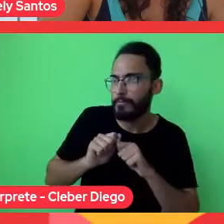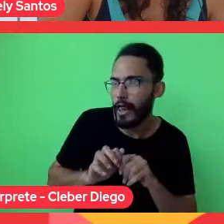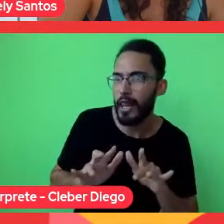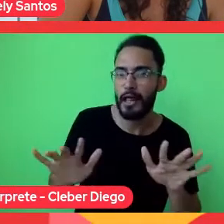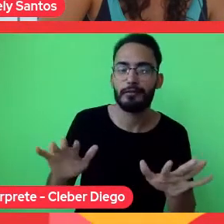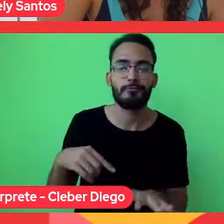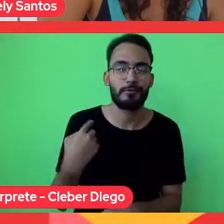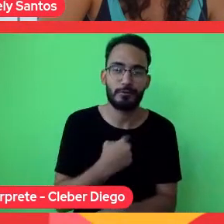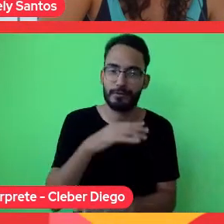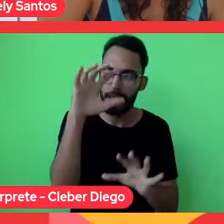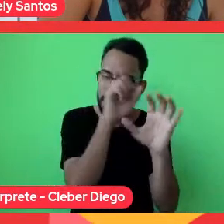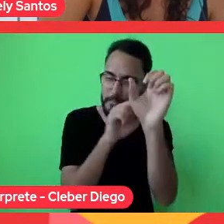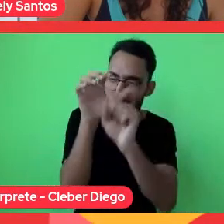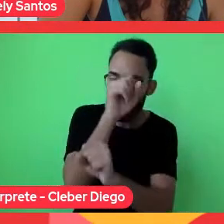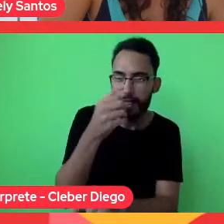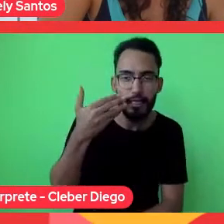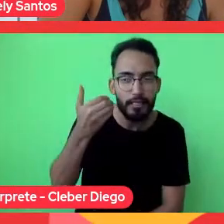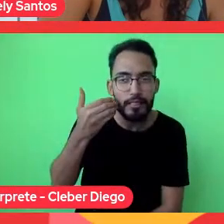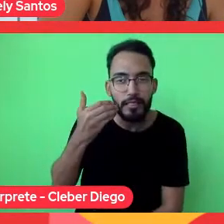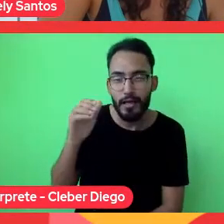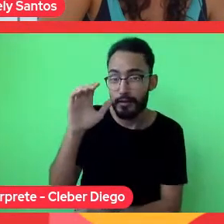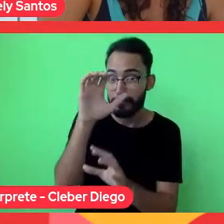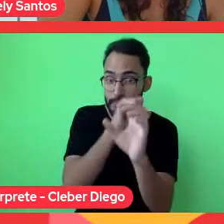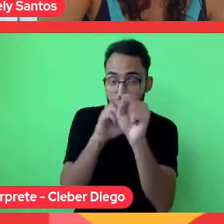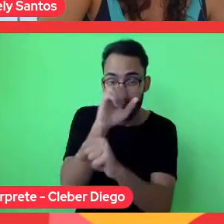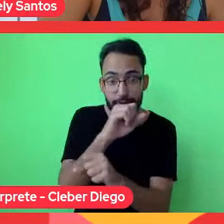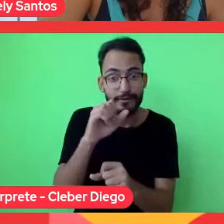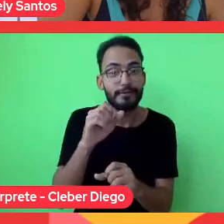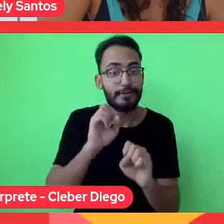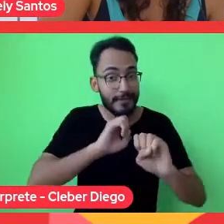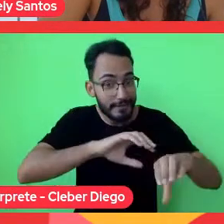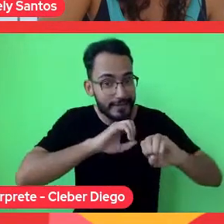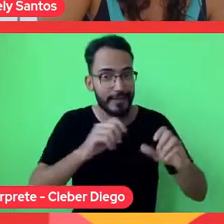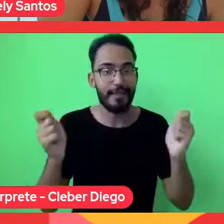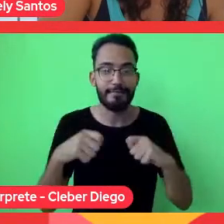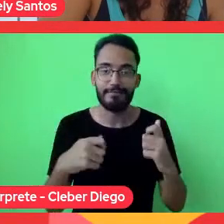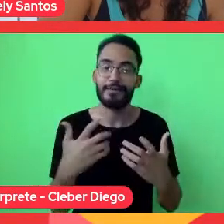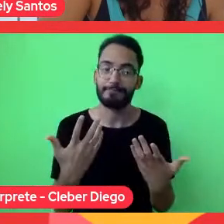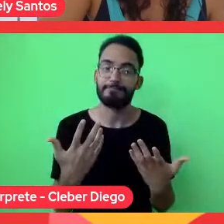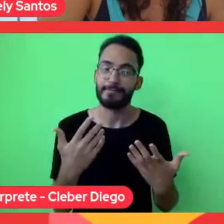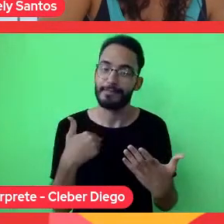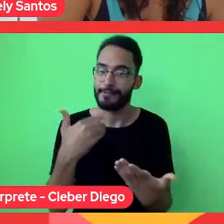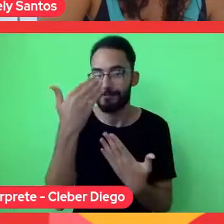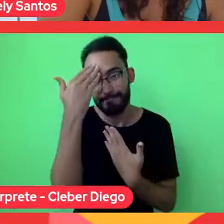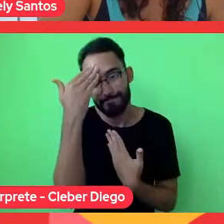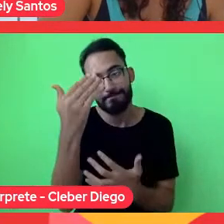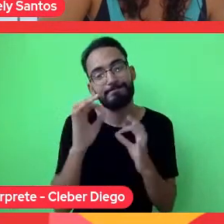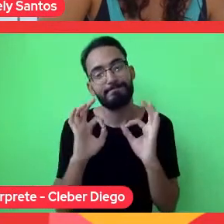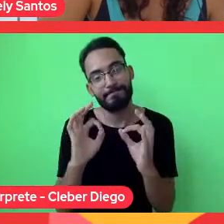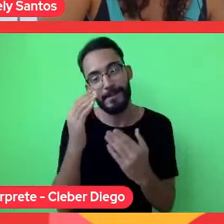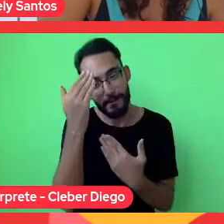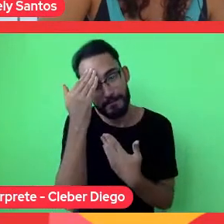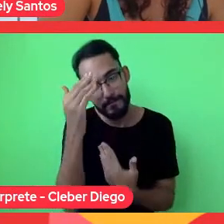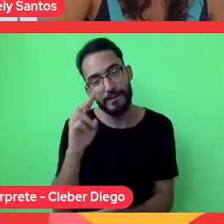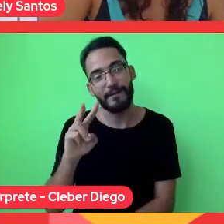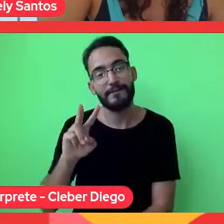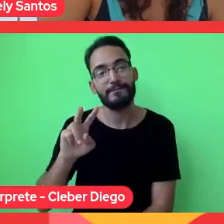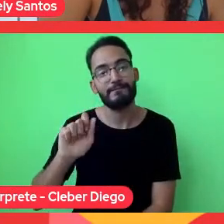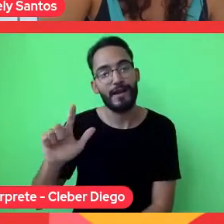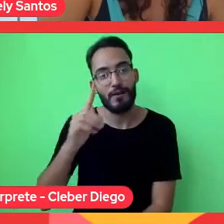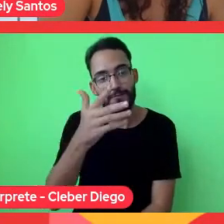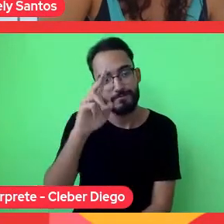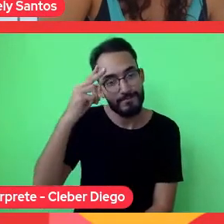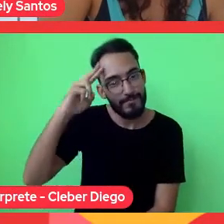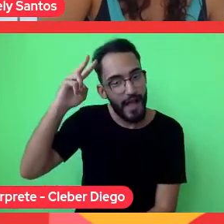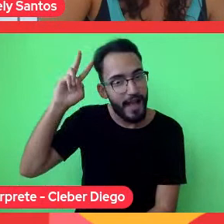ensina, cria repertório. Enfim, só agradecer mesmo, gratidão, obrigada mesmo, Val. Vocês são